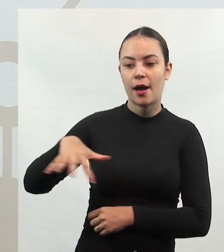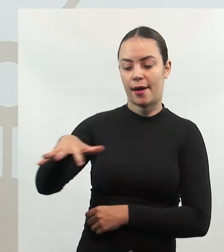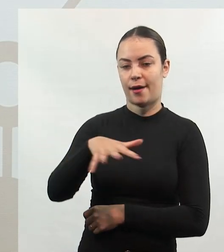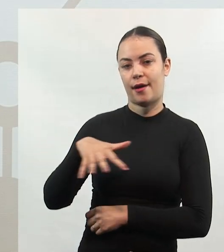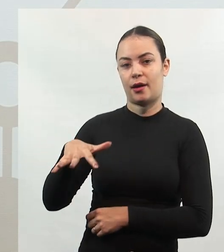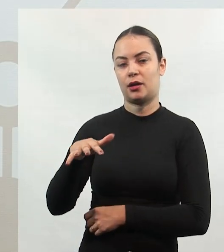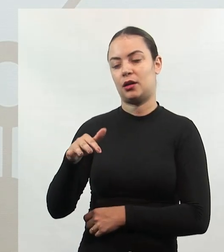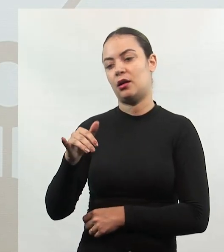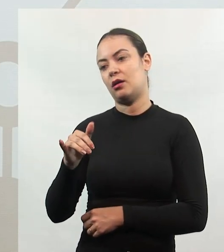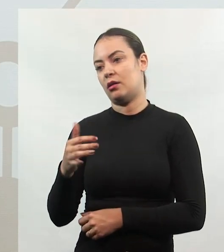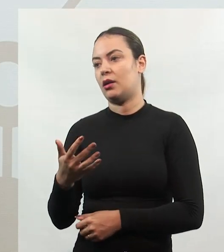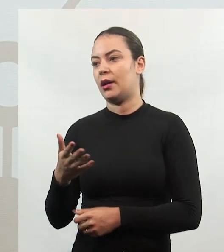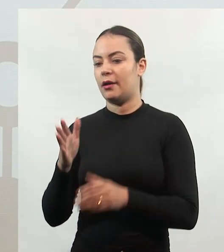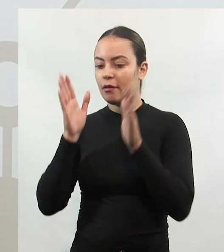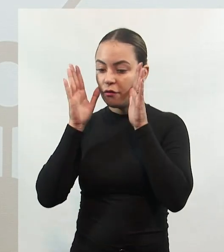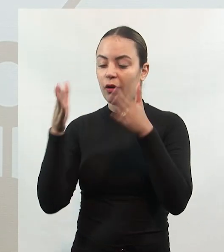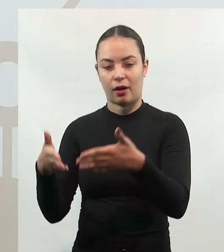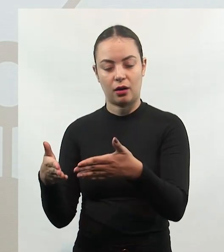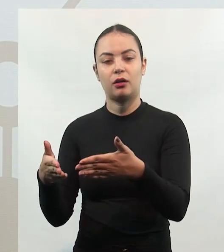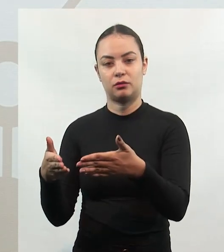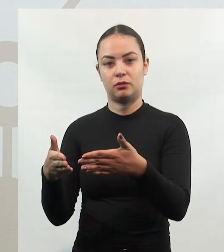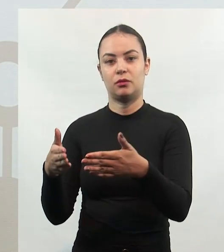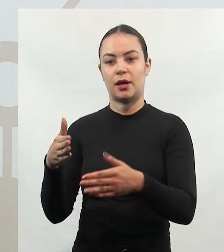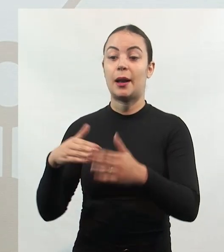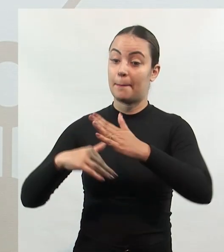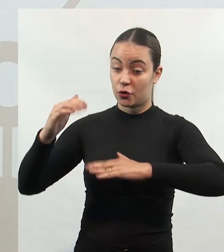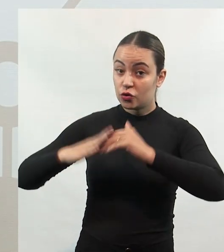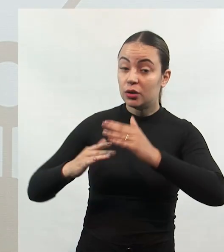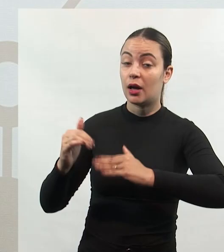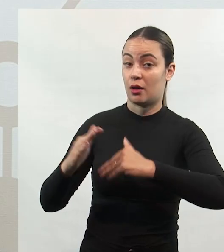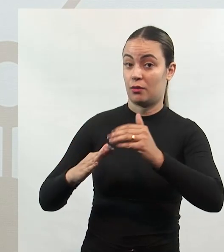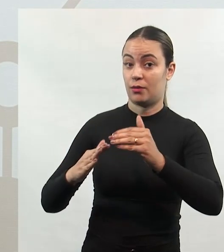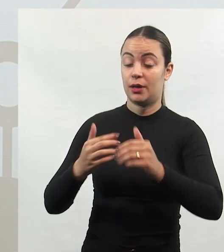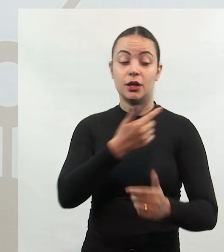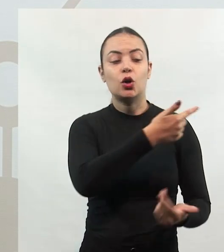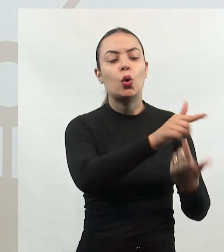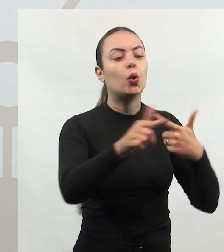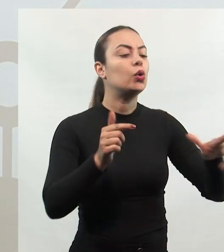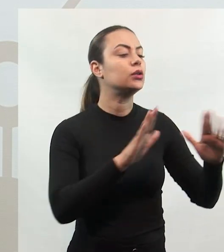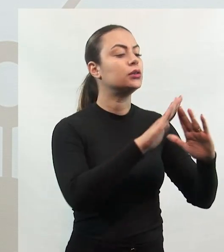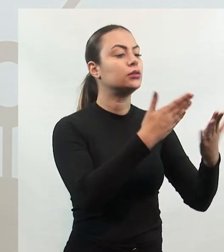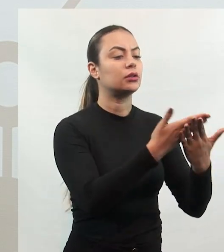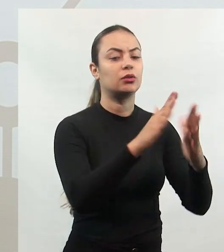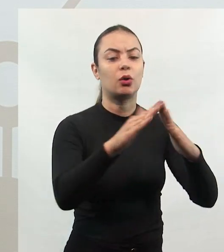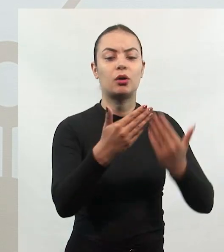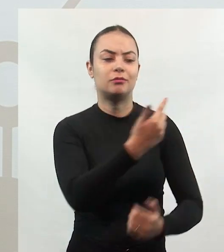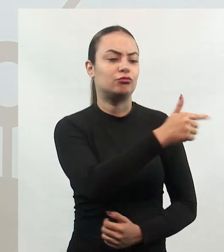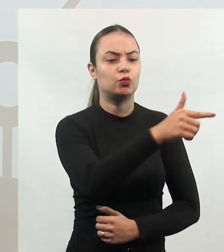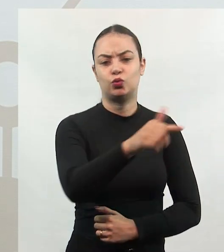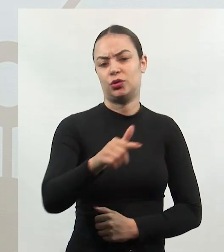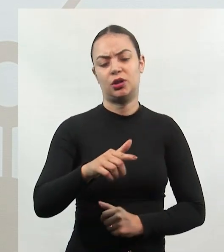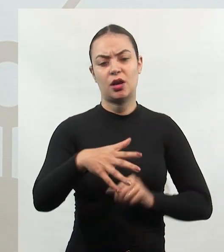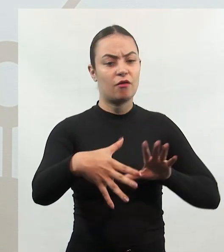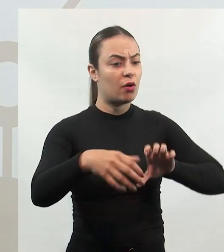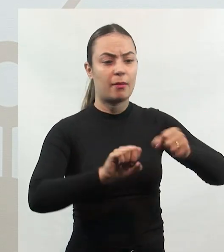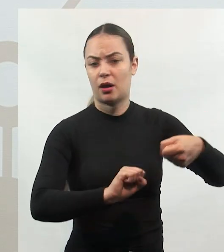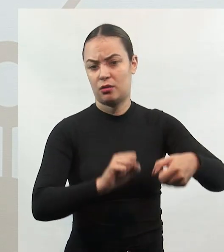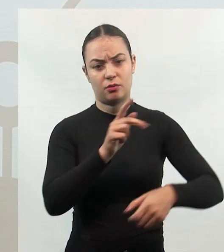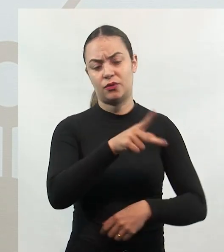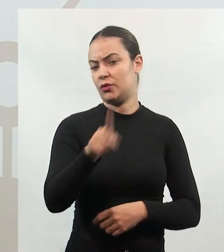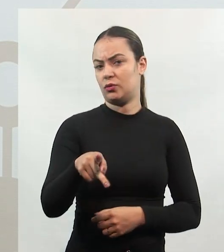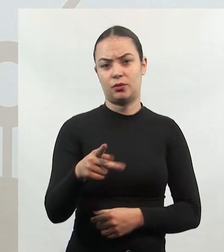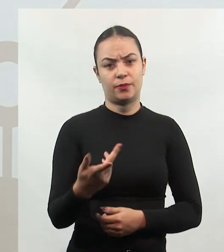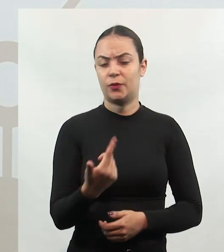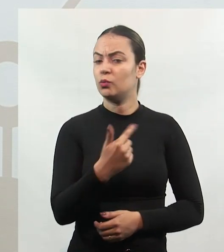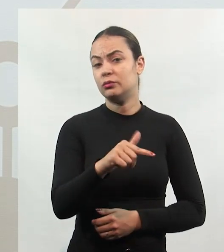muitas memórias boas, né? Eu digo que lá, além de... Acho que o principal, eu sei que conhecimento é importante, é o mais importante, mas ele tem a ver